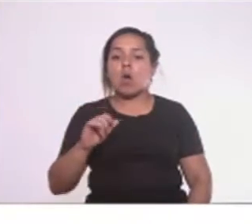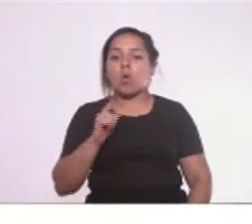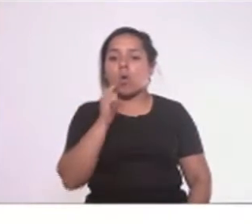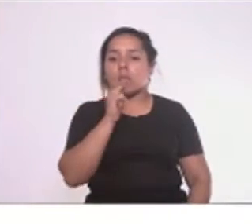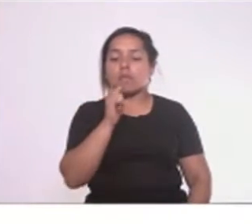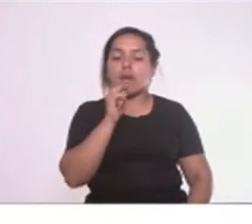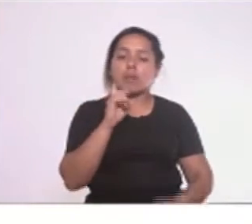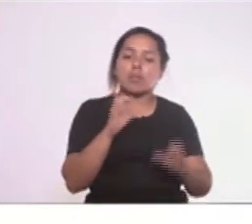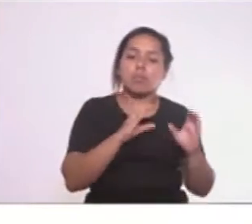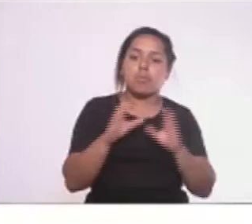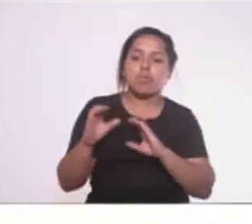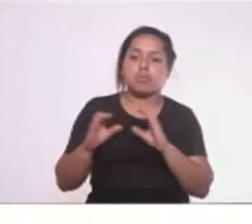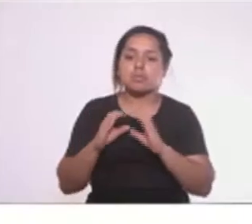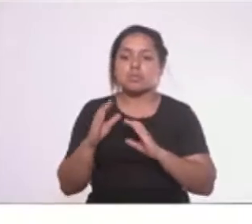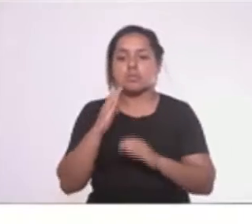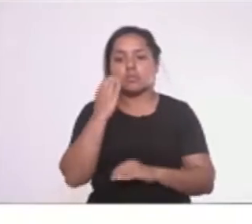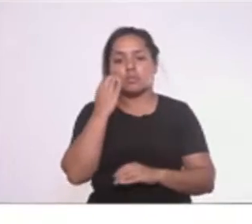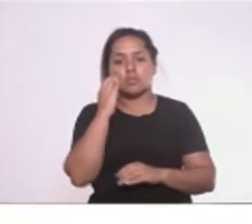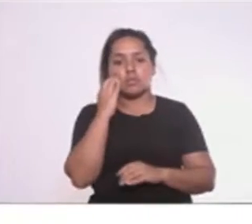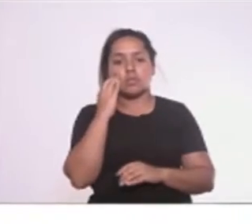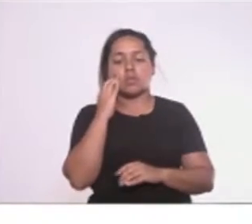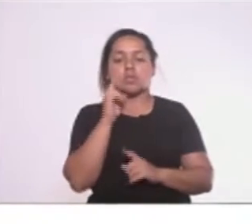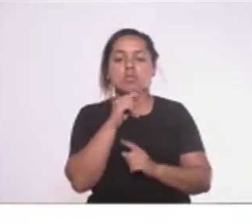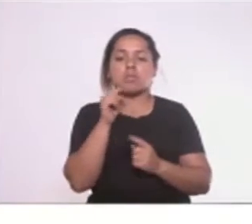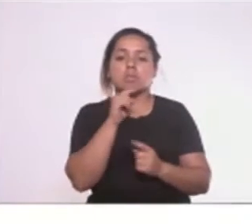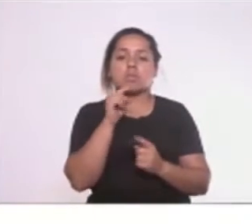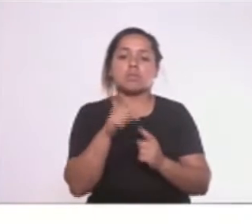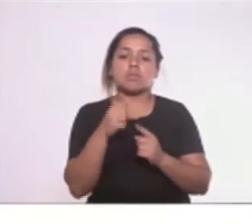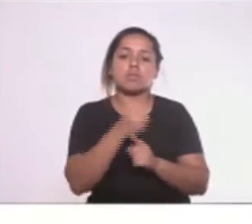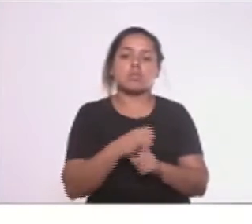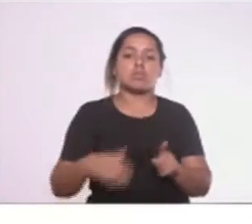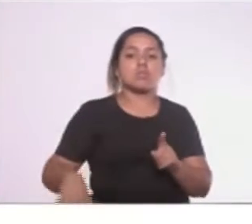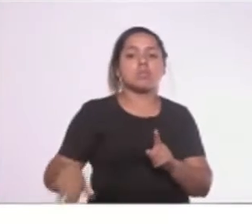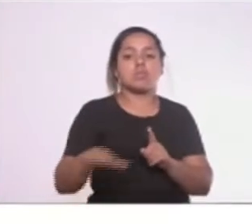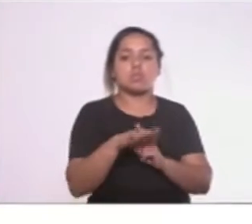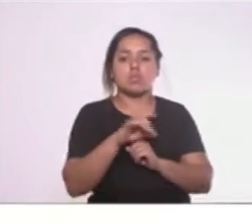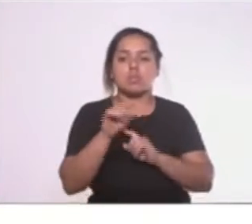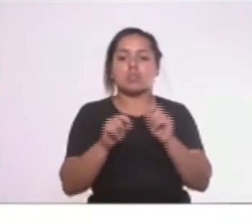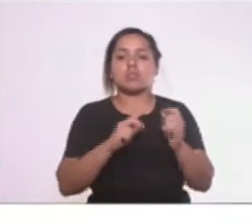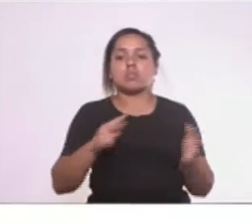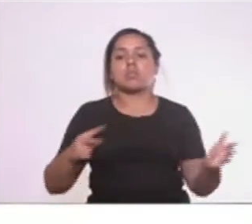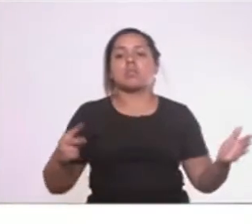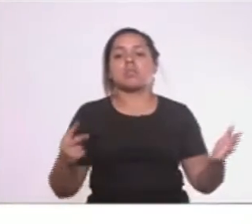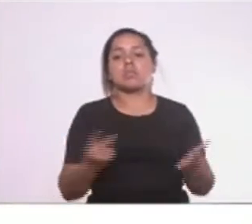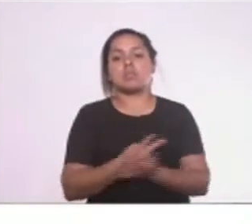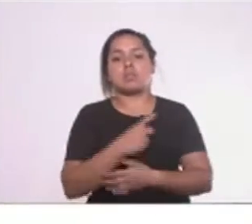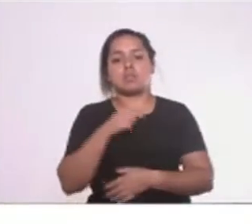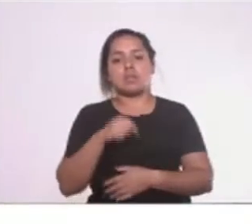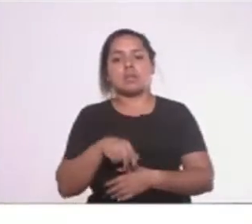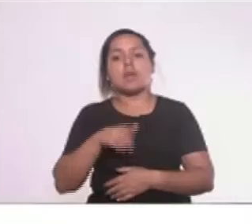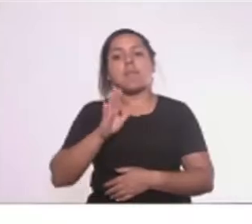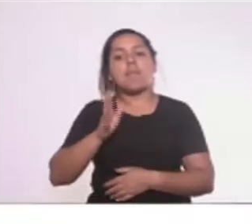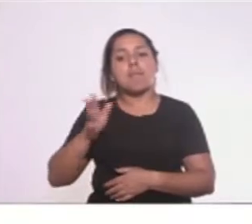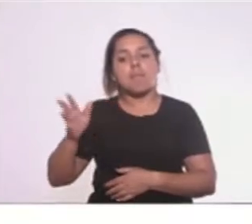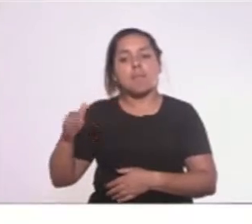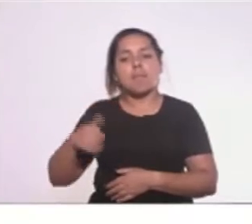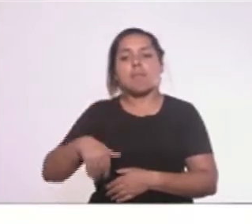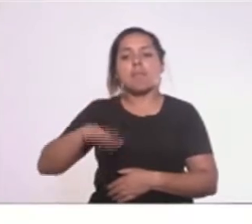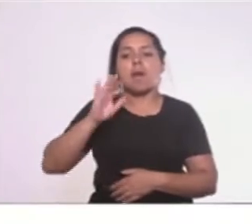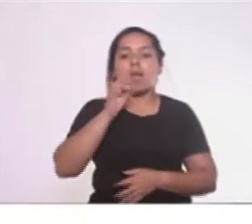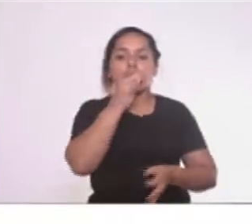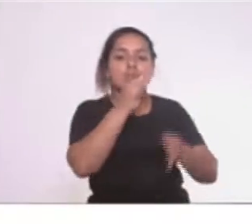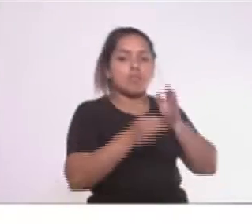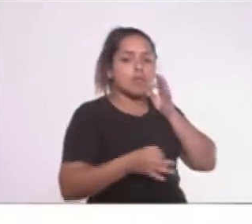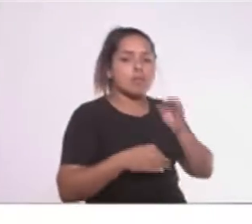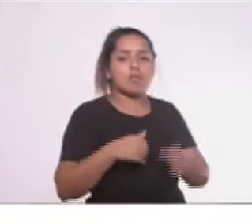interlocução, enfim, a compreensão por parte da sociedade do que acontece aqui. Mais críticas chegarão, mais observações chegarão, mas o que